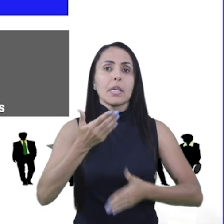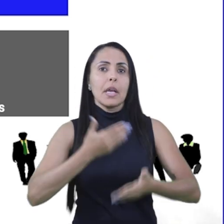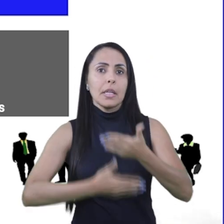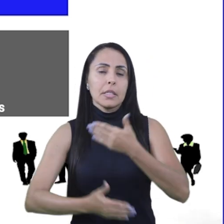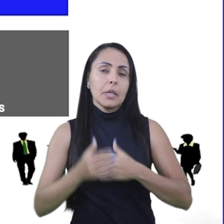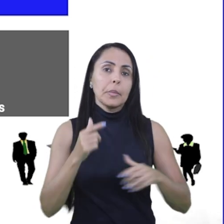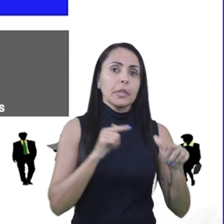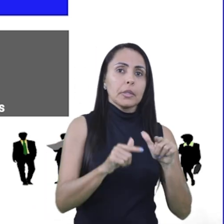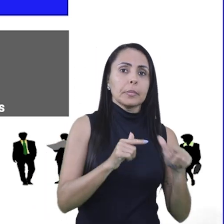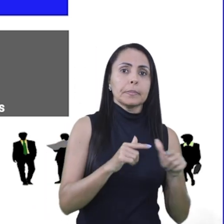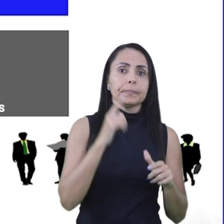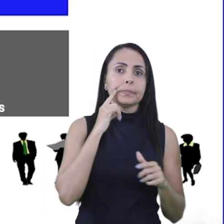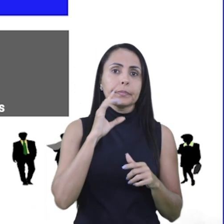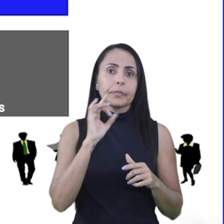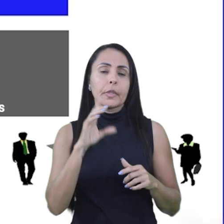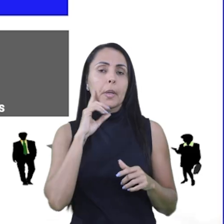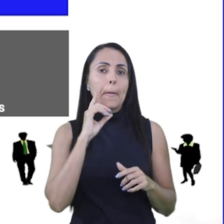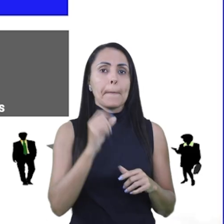E somente em